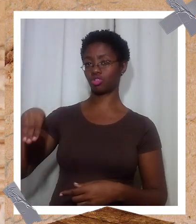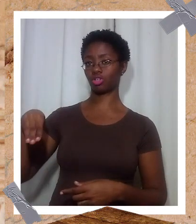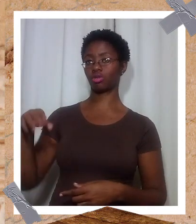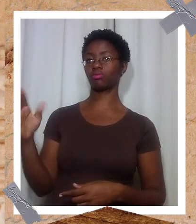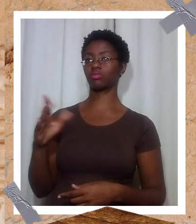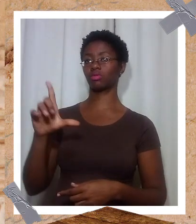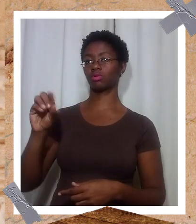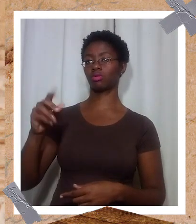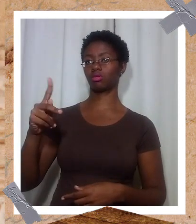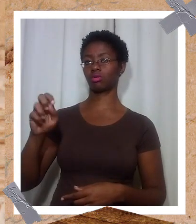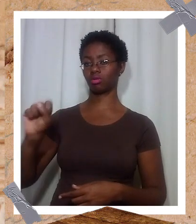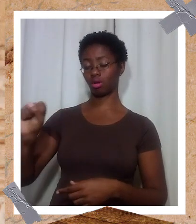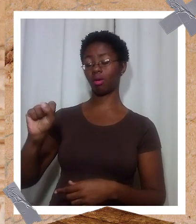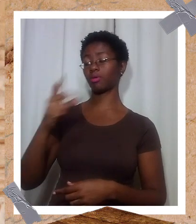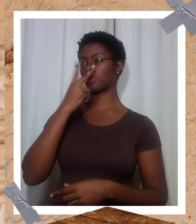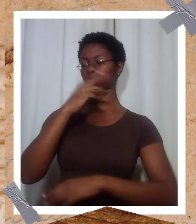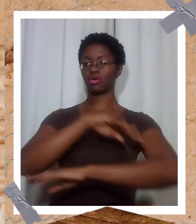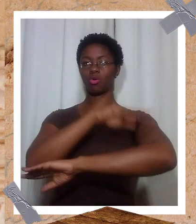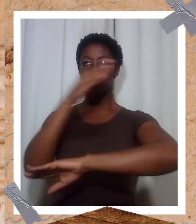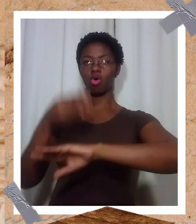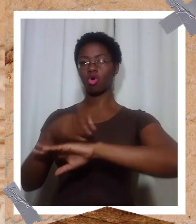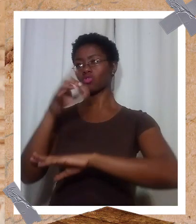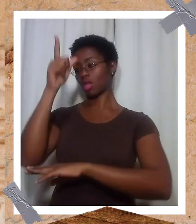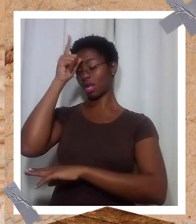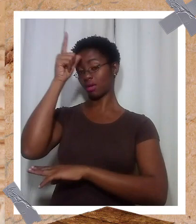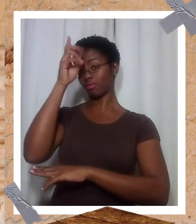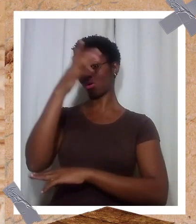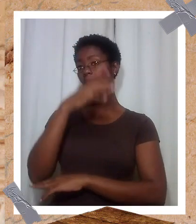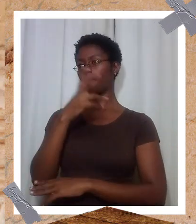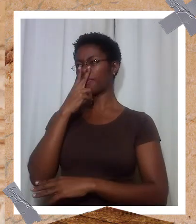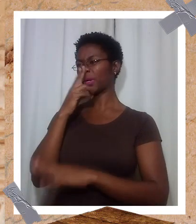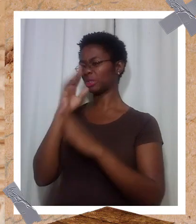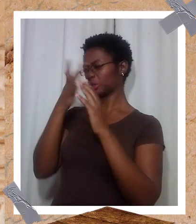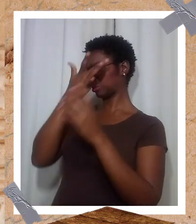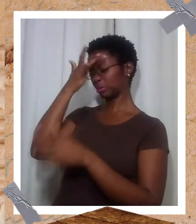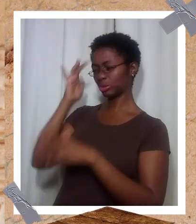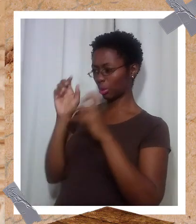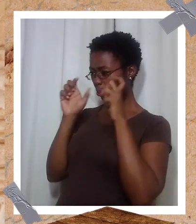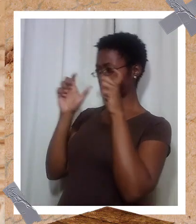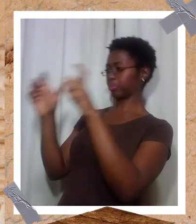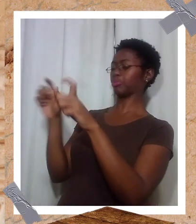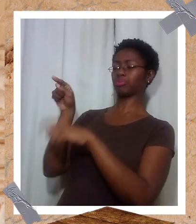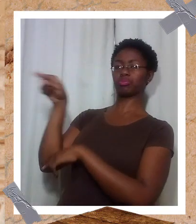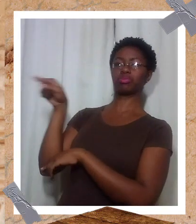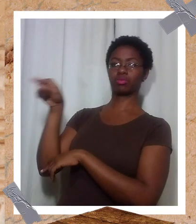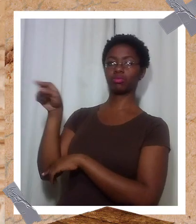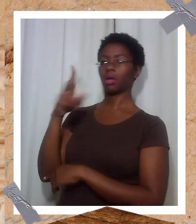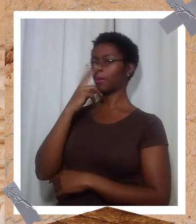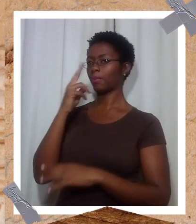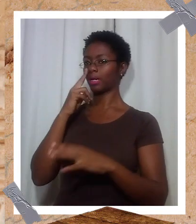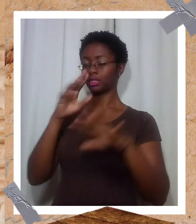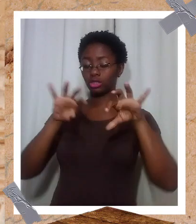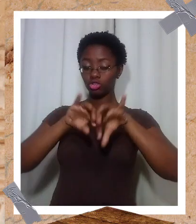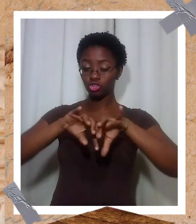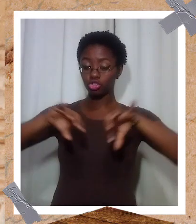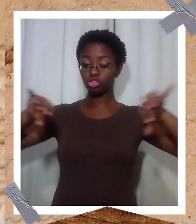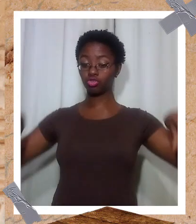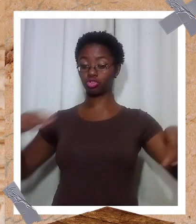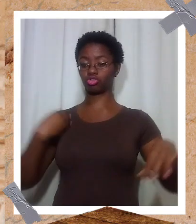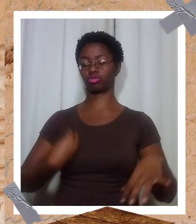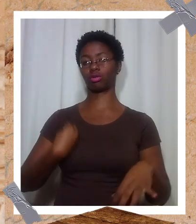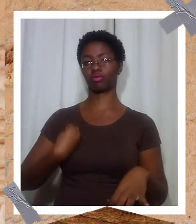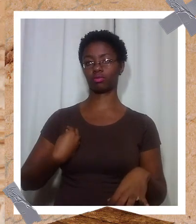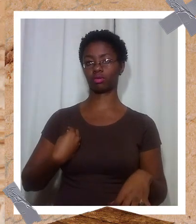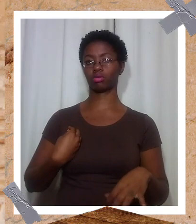Alemão entrou em cena, né? E isso, a gente pode dizer que foi um grande divisor de águas para a realidade dessa favela, né? A força política